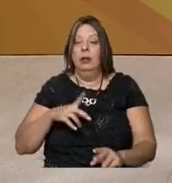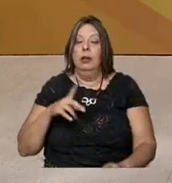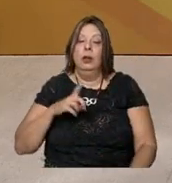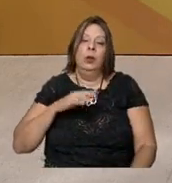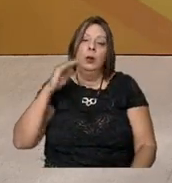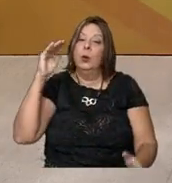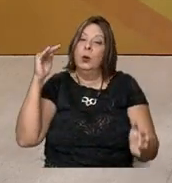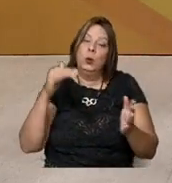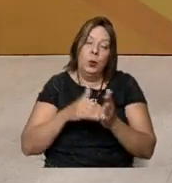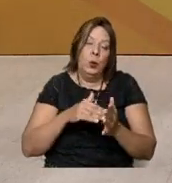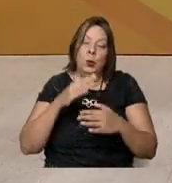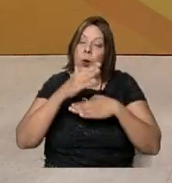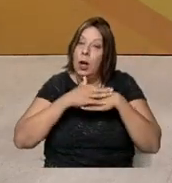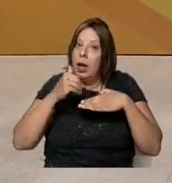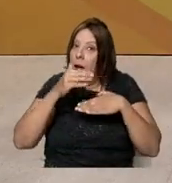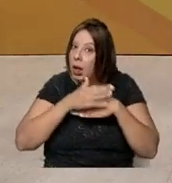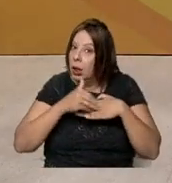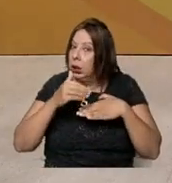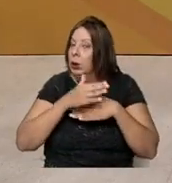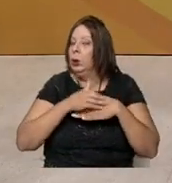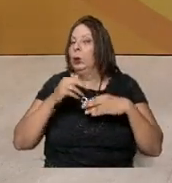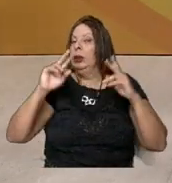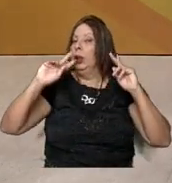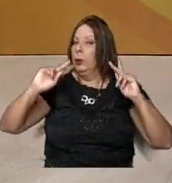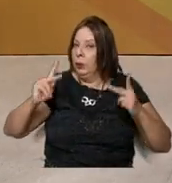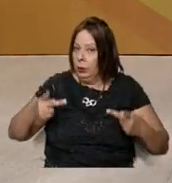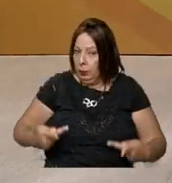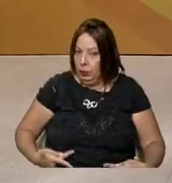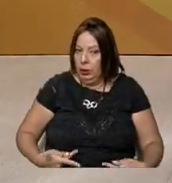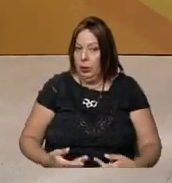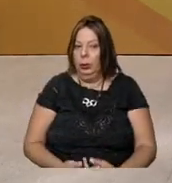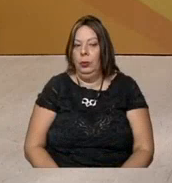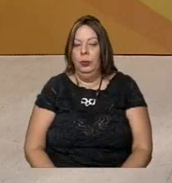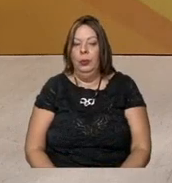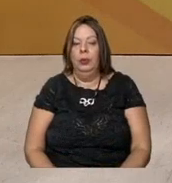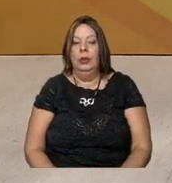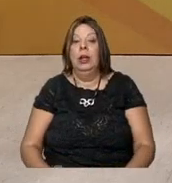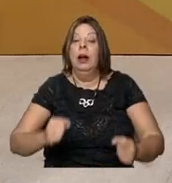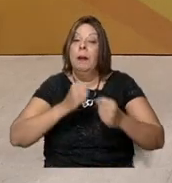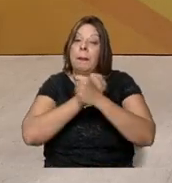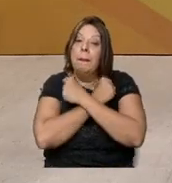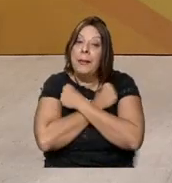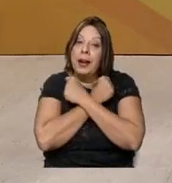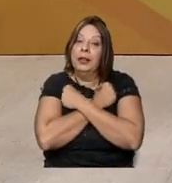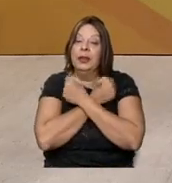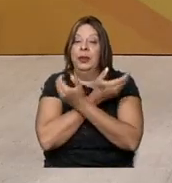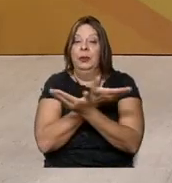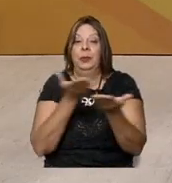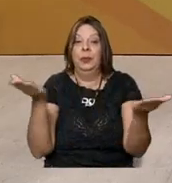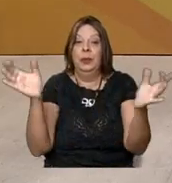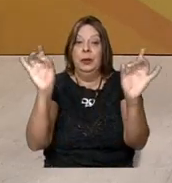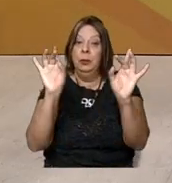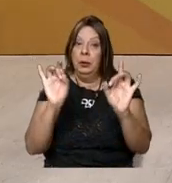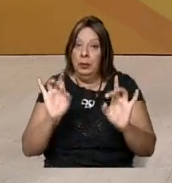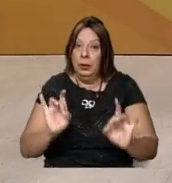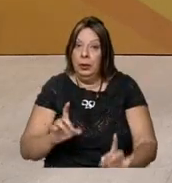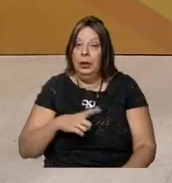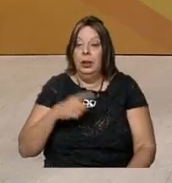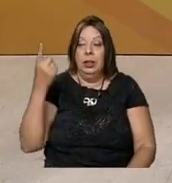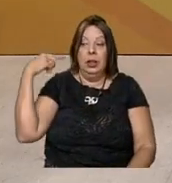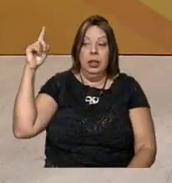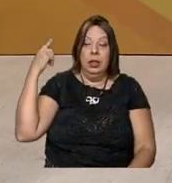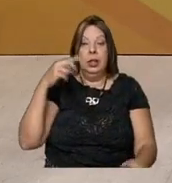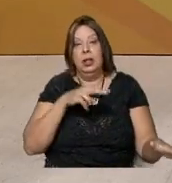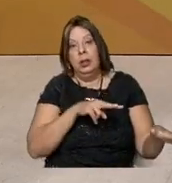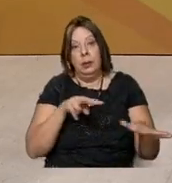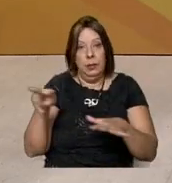merecem todo o nosso carinho e reconhecimento. Todo mundo sinta-se abraçado aí. E abraço especial também teve semana